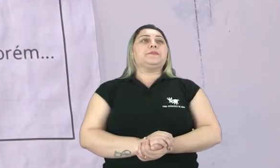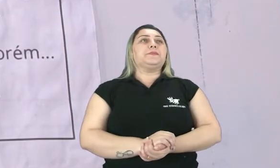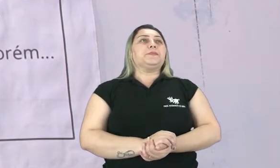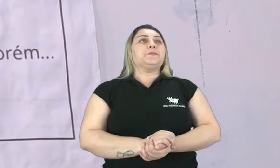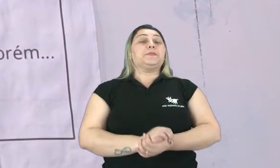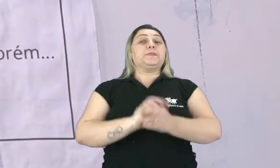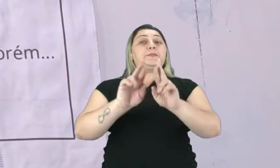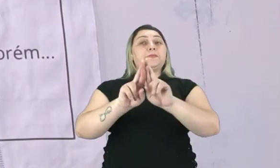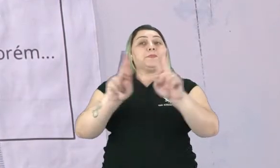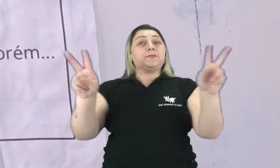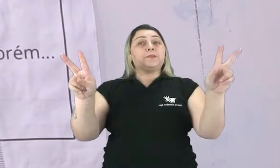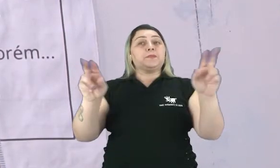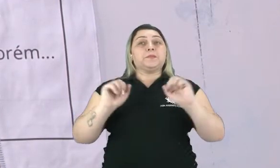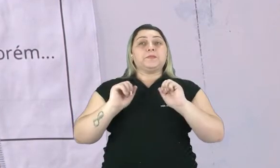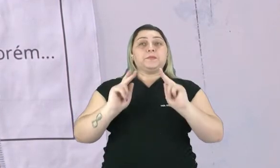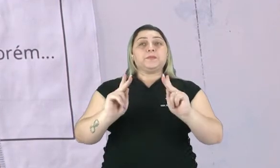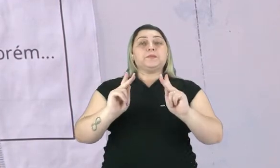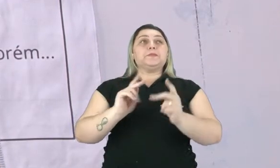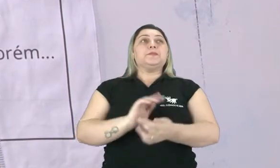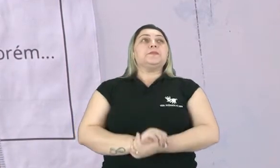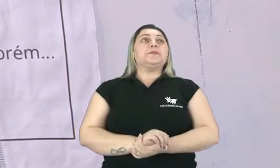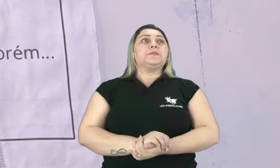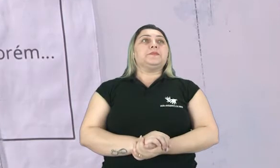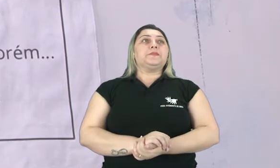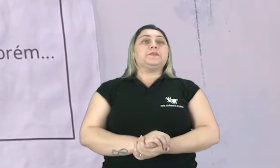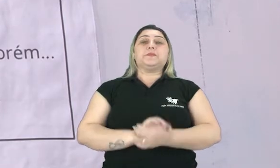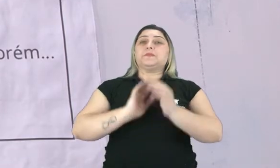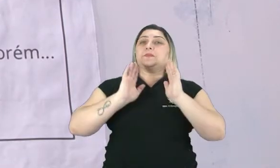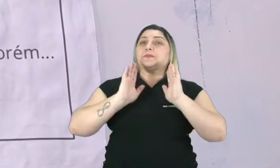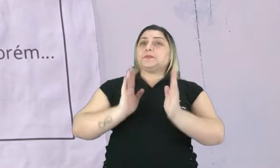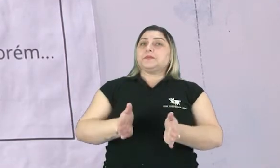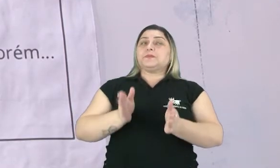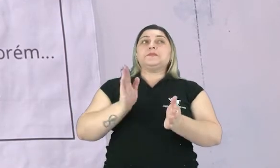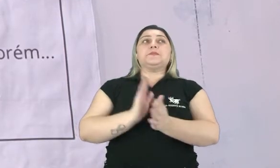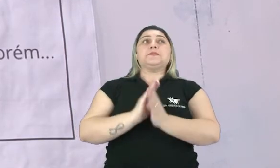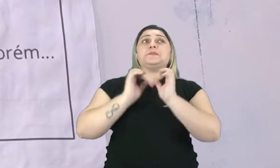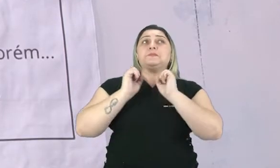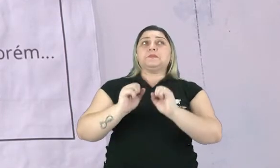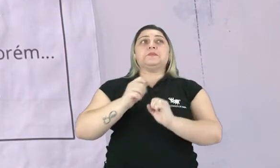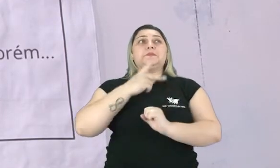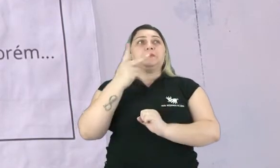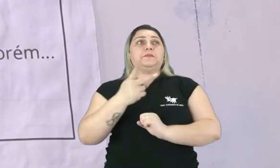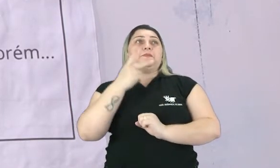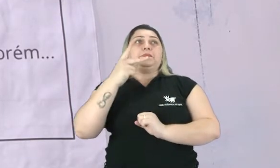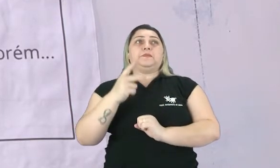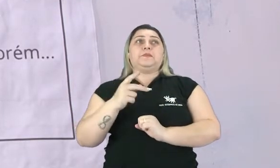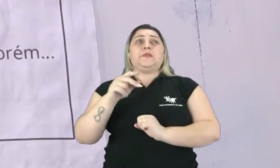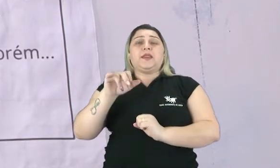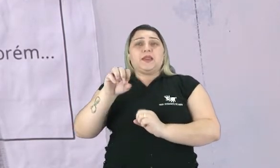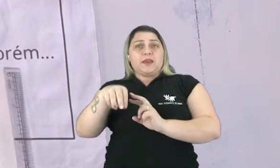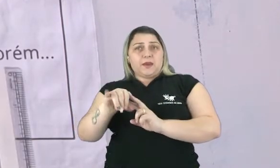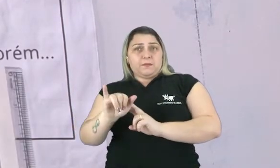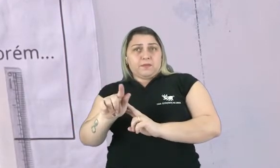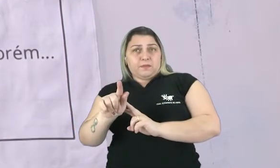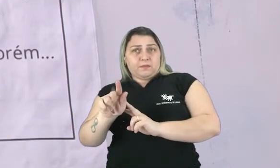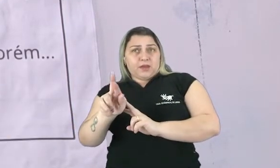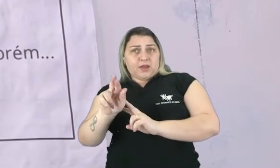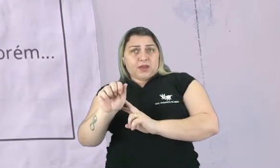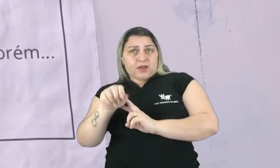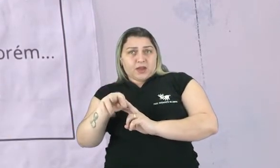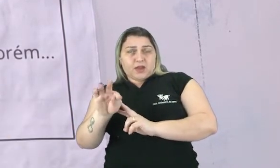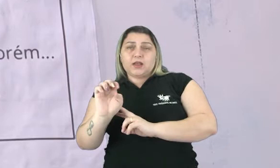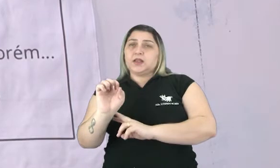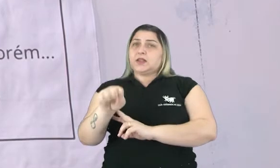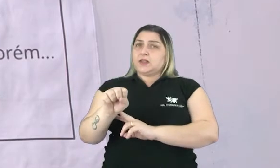Situações diferentes, ok? Já eu posso afirmar que Sadi é um imigrante? Sim,